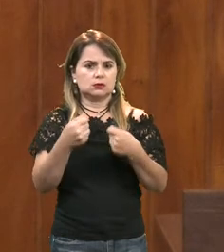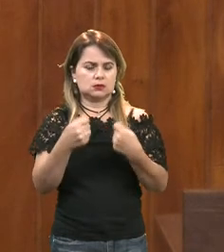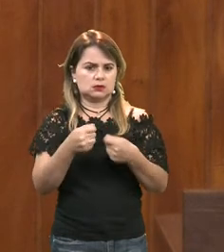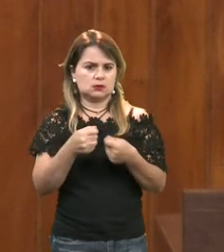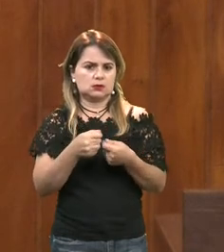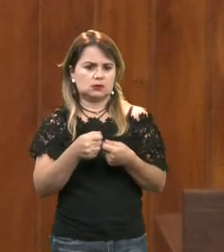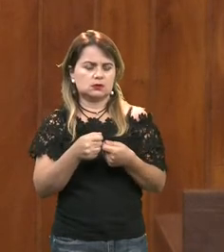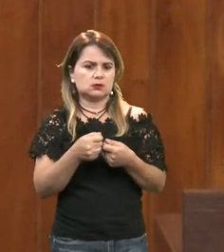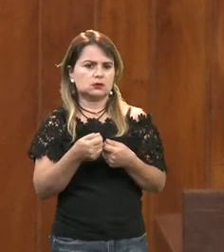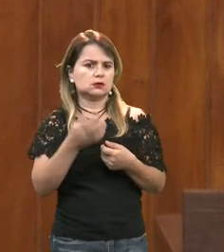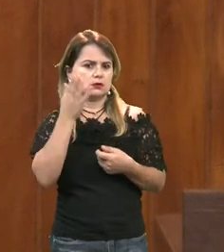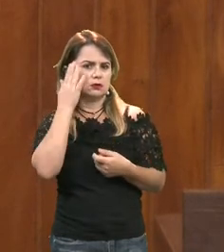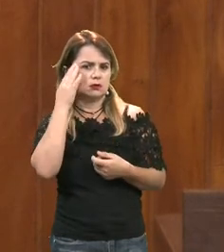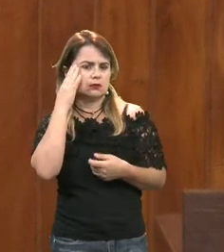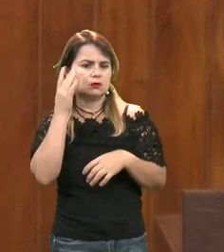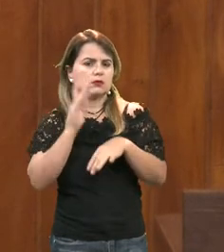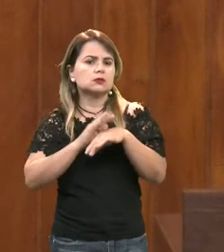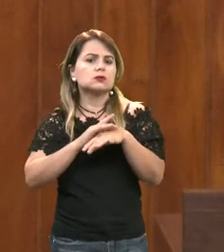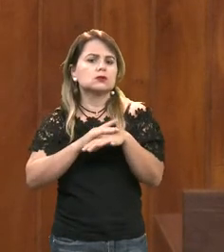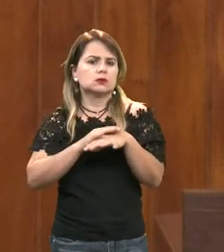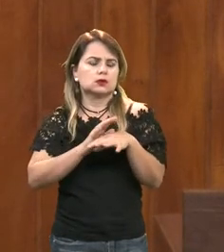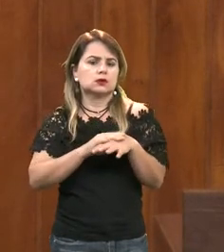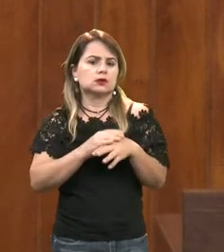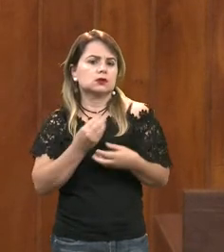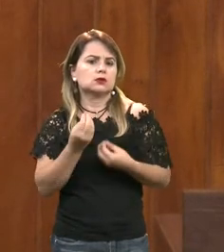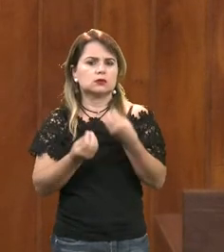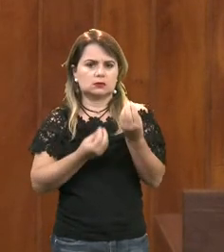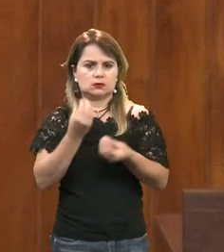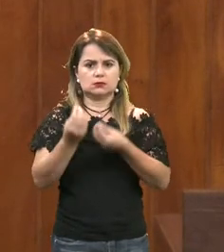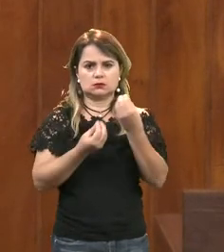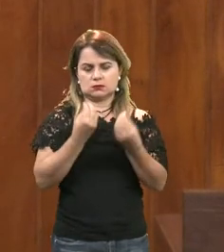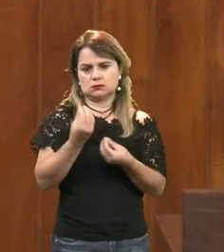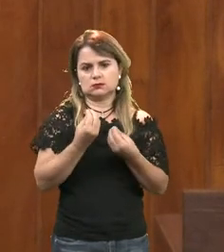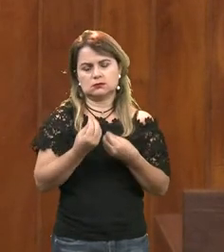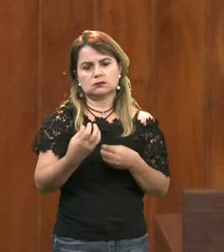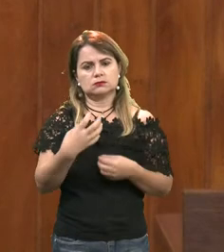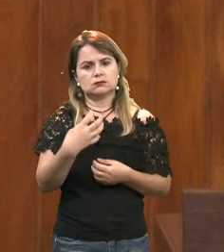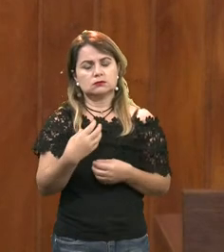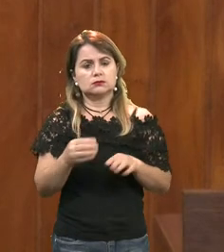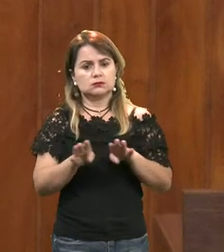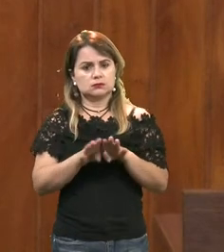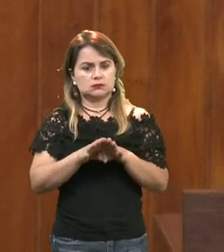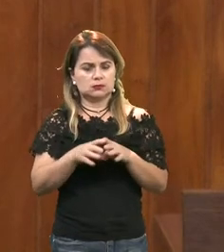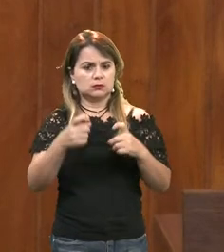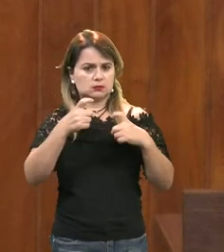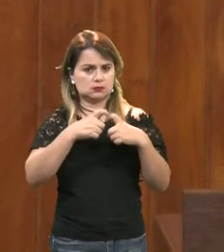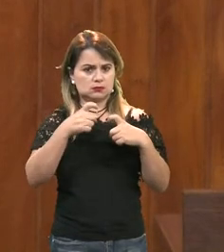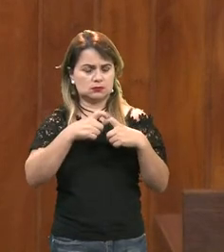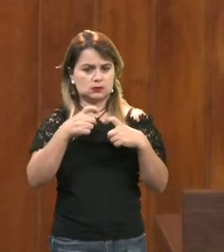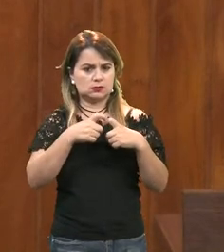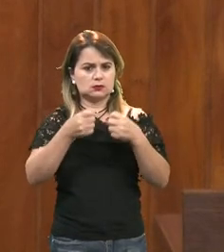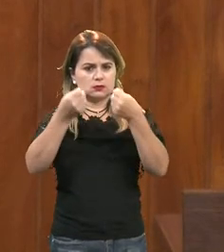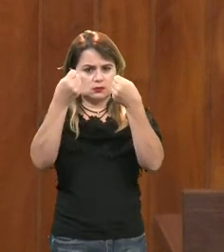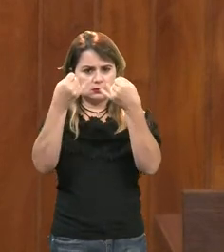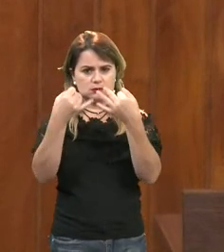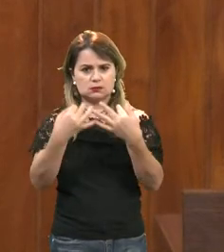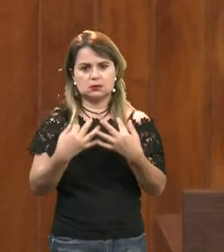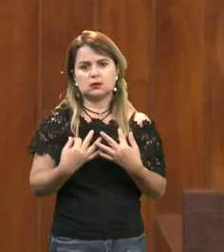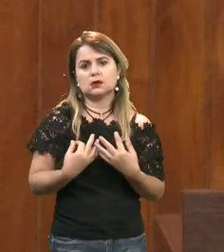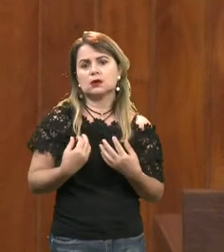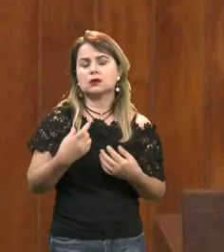do paciente e de seu quadro clínico atual, a condição médica debilitante, explicando os